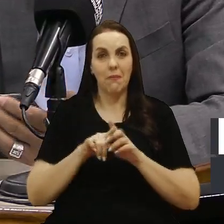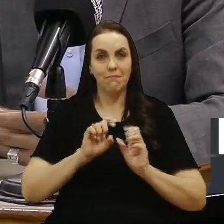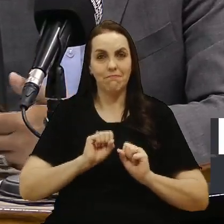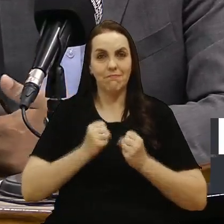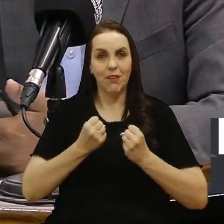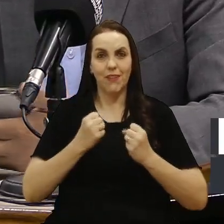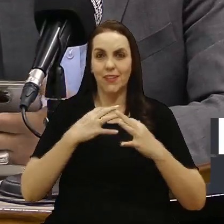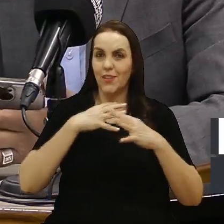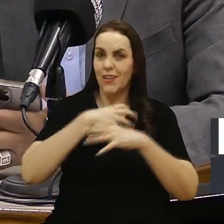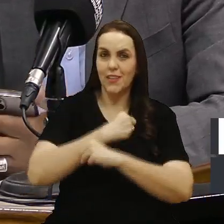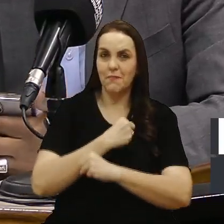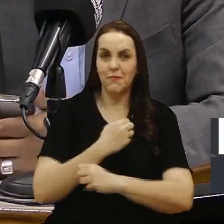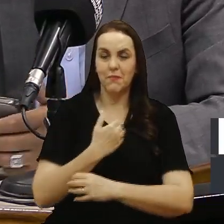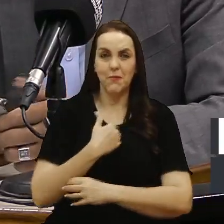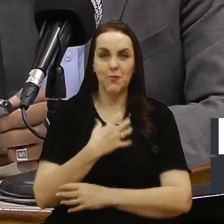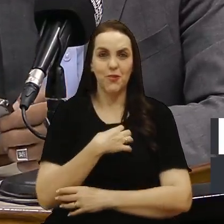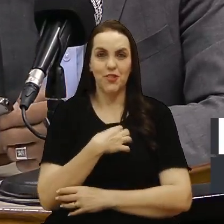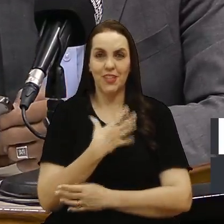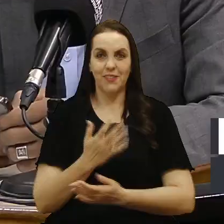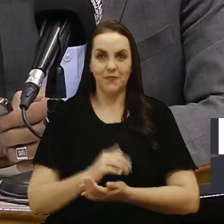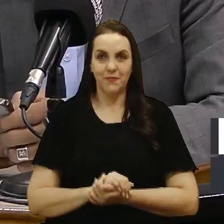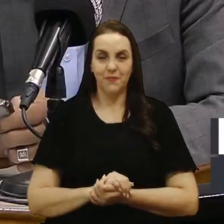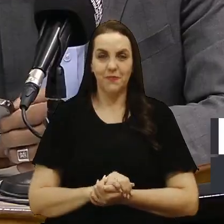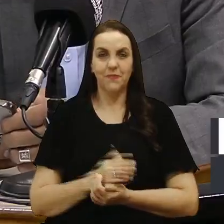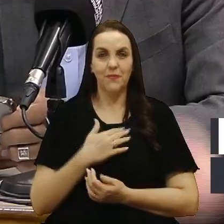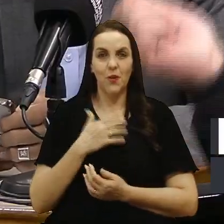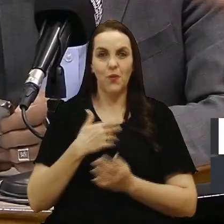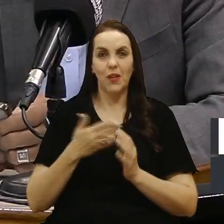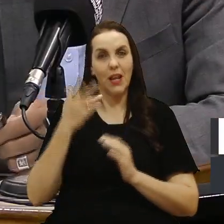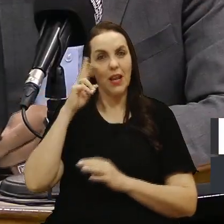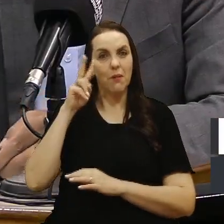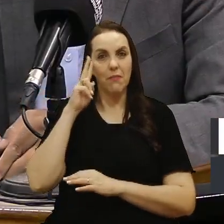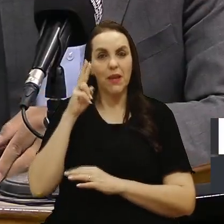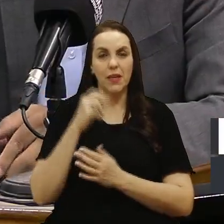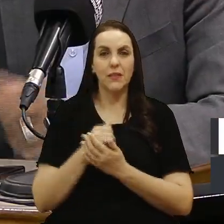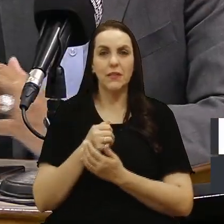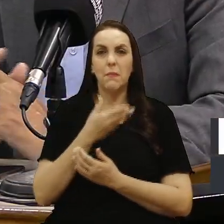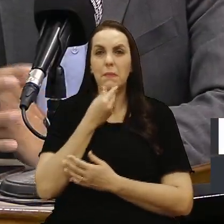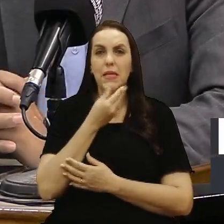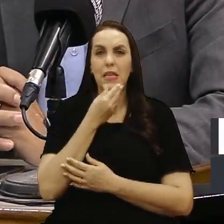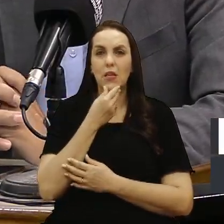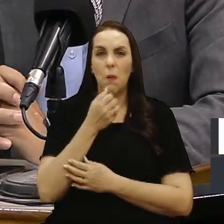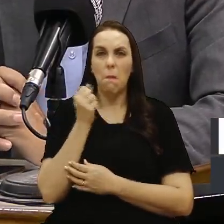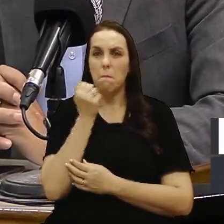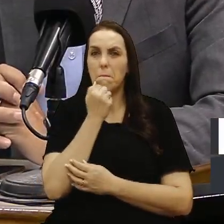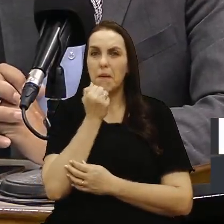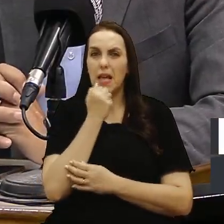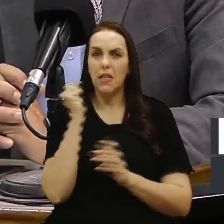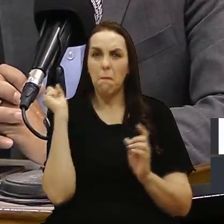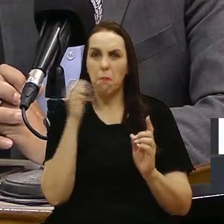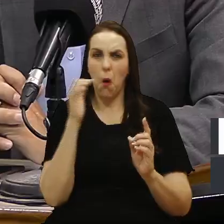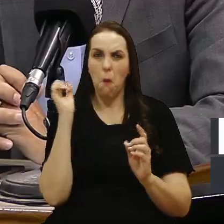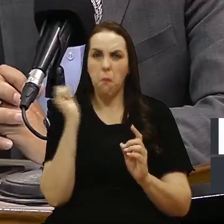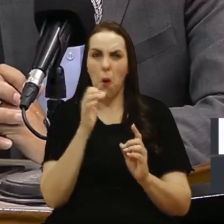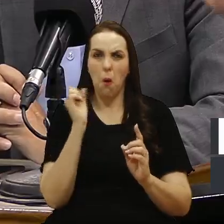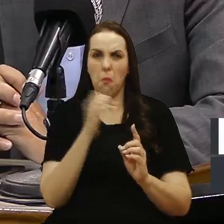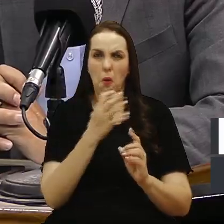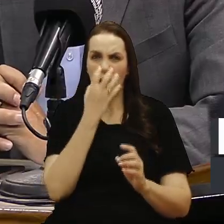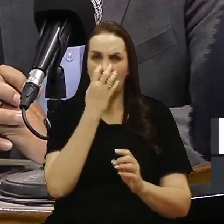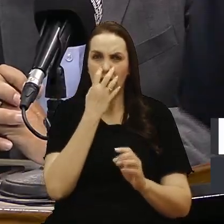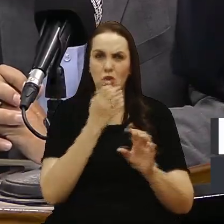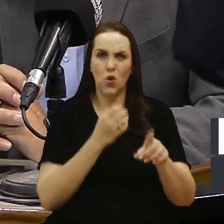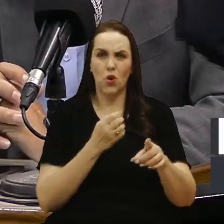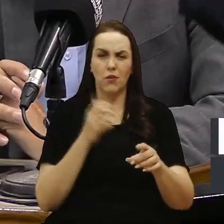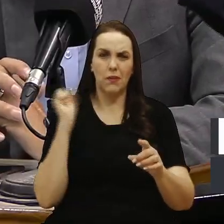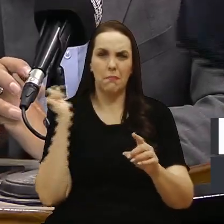do meu jeito, né? Outro dia eu lembrava que eu estava andando e tinha uns guris jogando pedra num cachorrinho que ia longe na frente e eles iam atrás